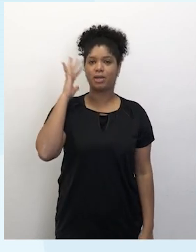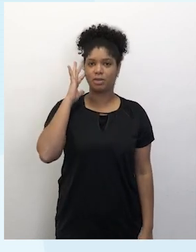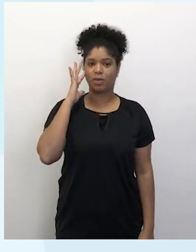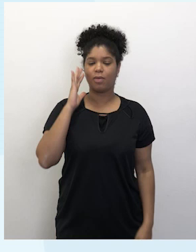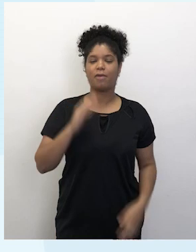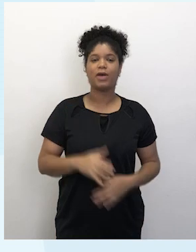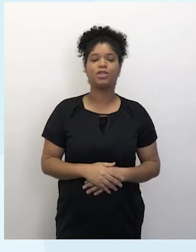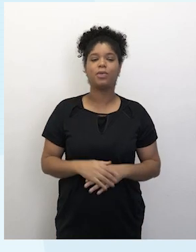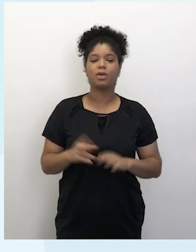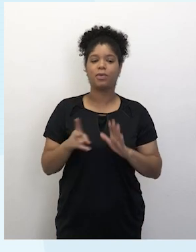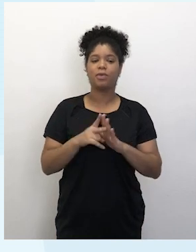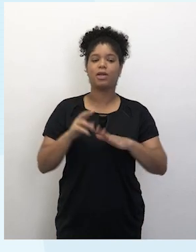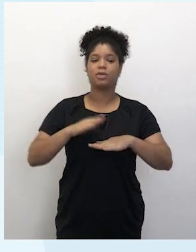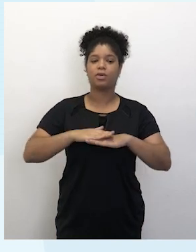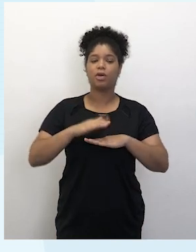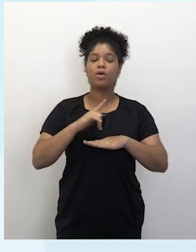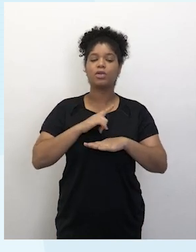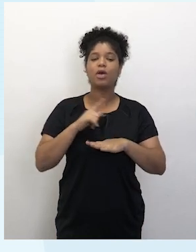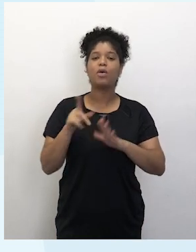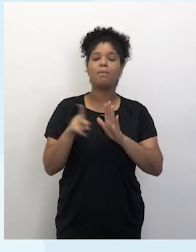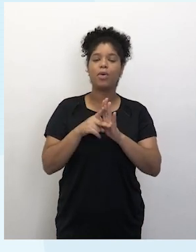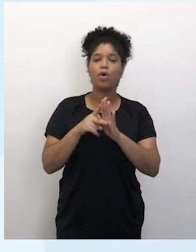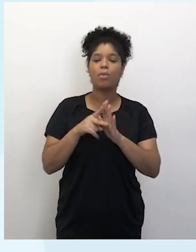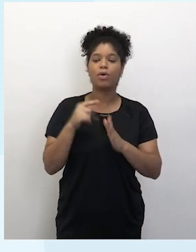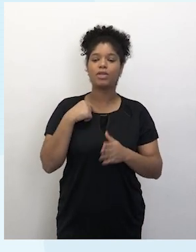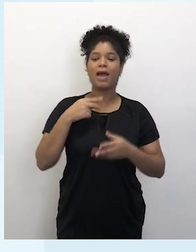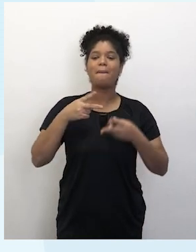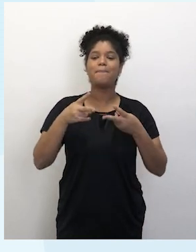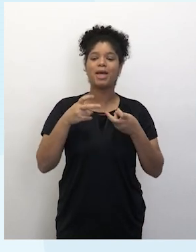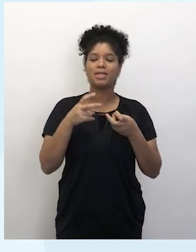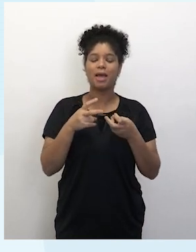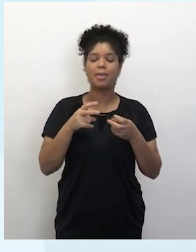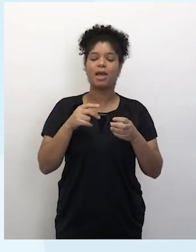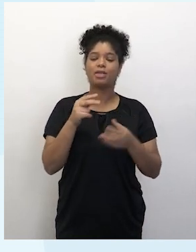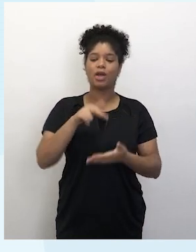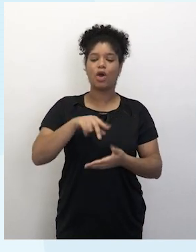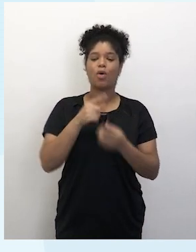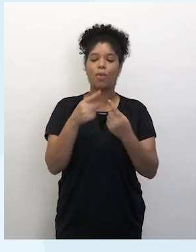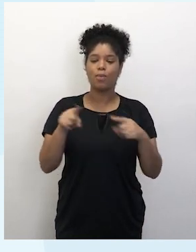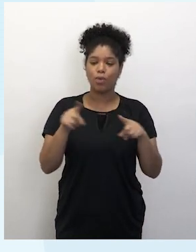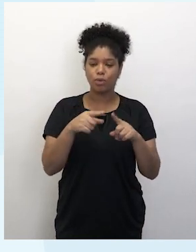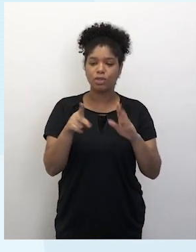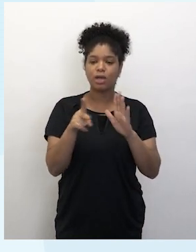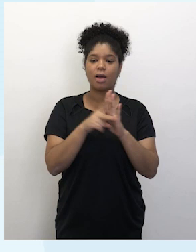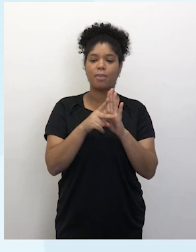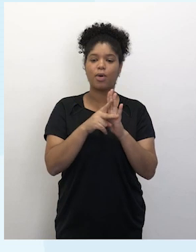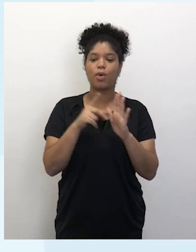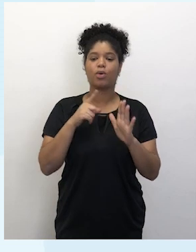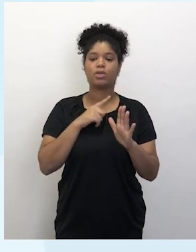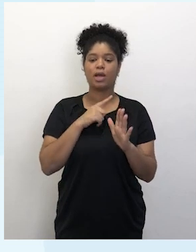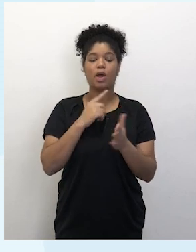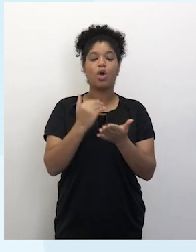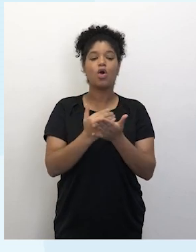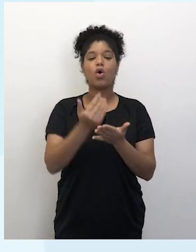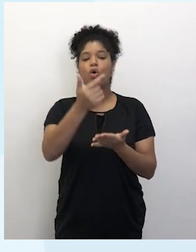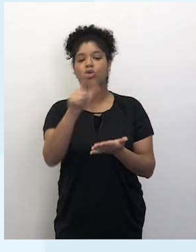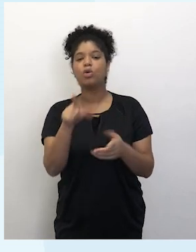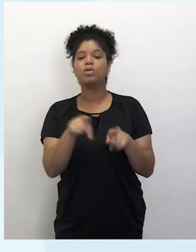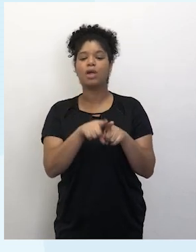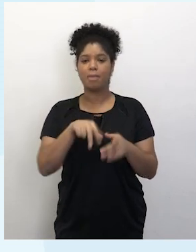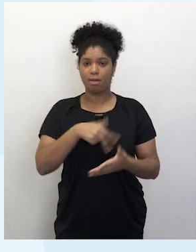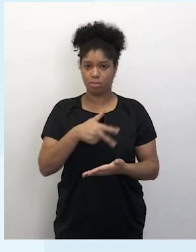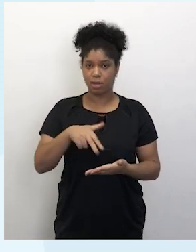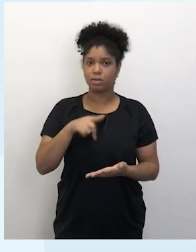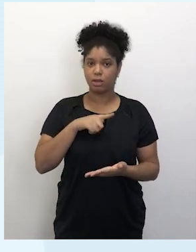durante o movimento que é colocado nessas músicas, aí nós estamos falando da dança urbana, mas nas outras danças